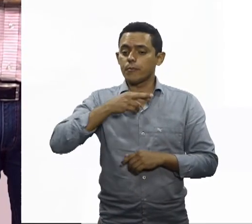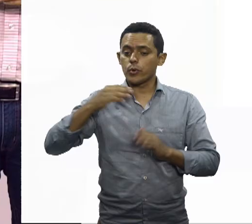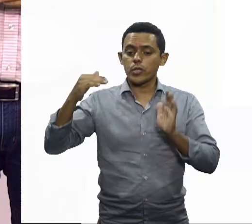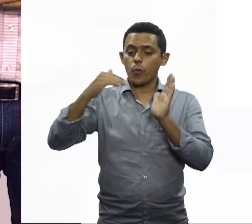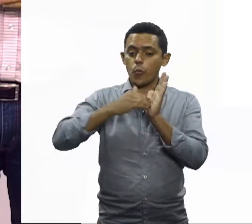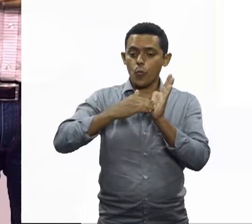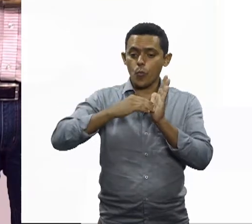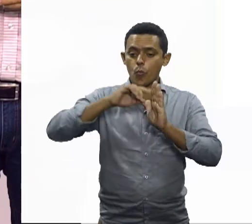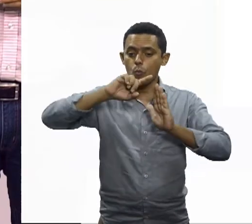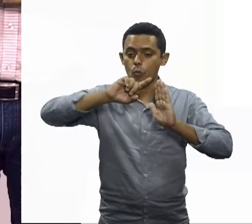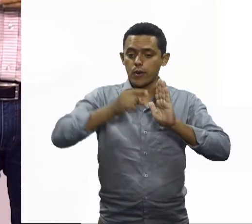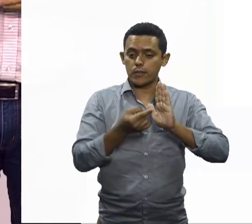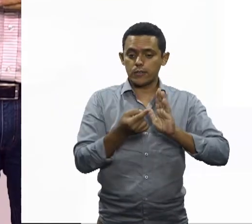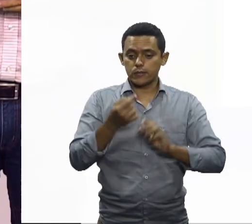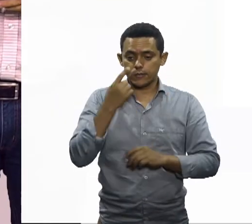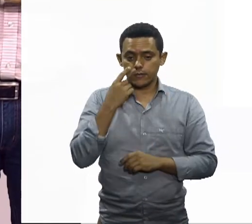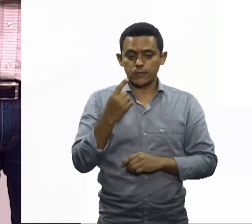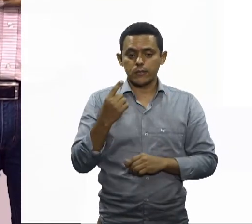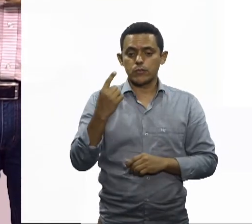procurando. Então, vai ficar